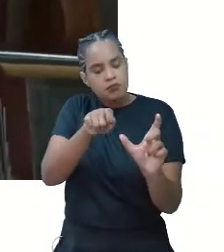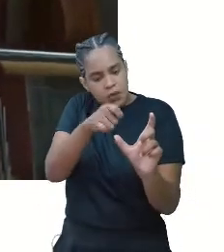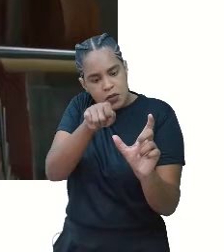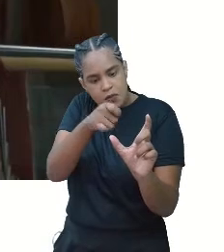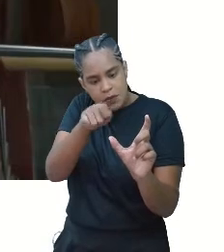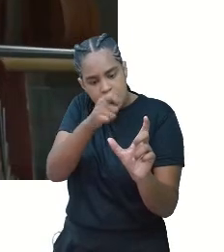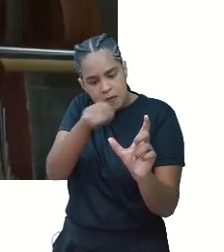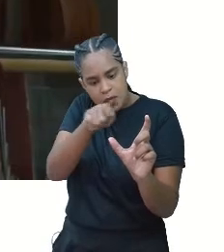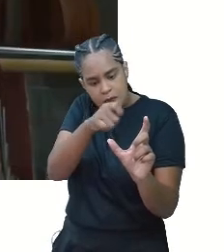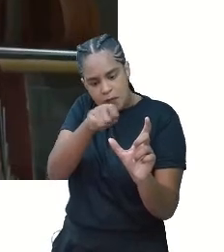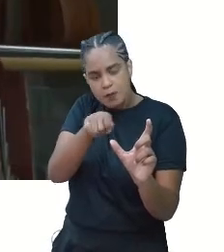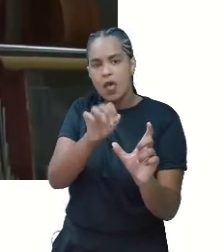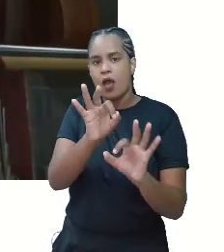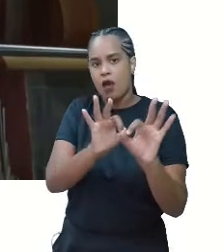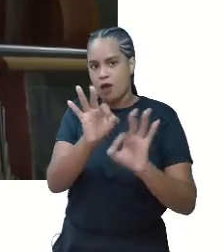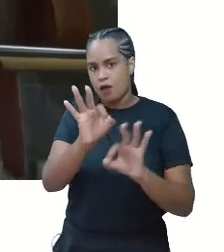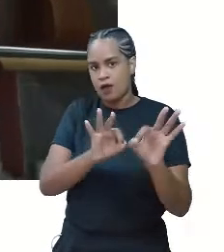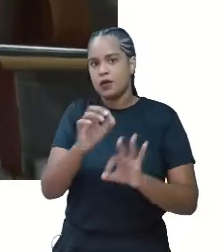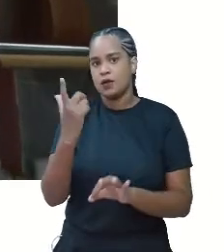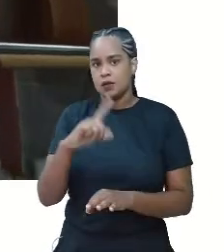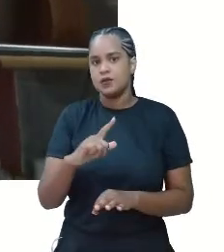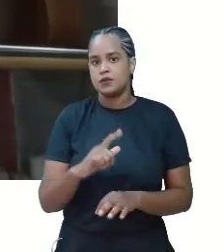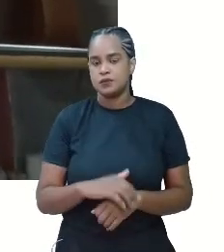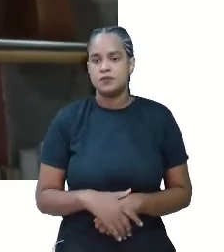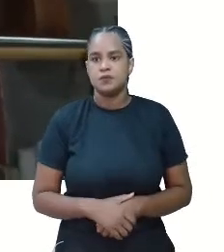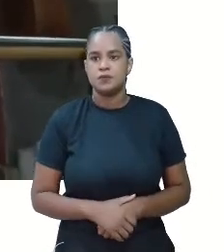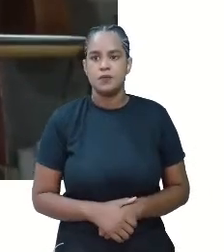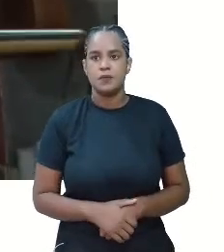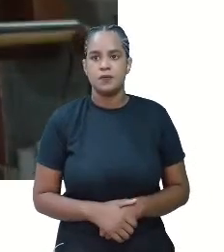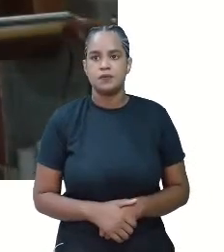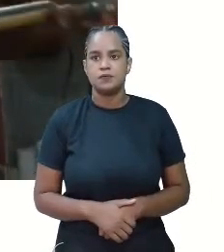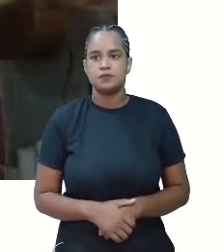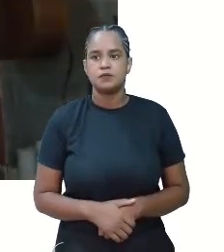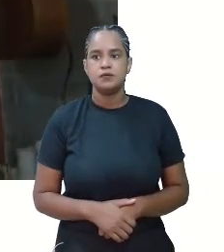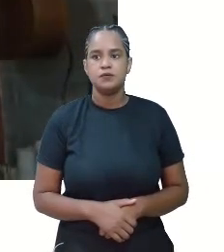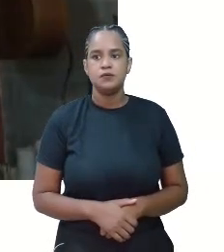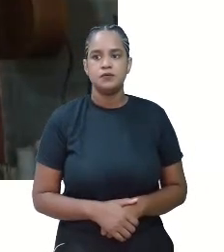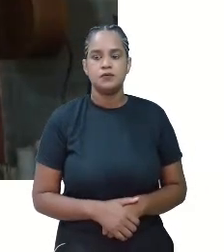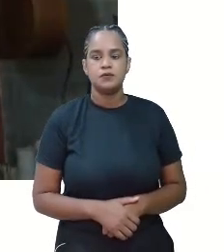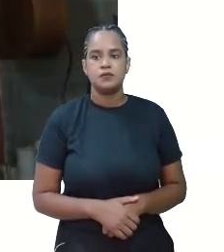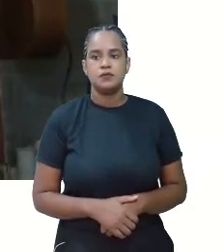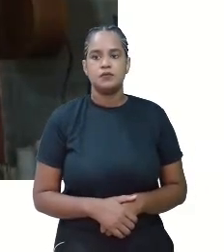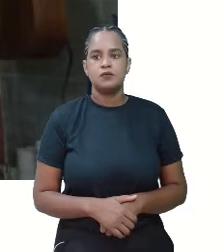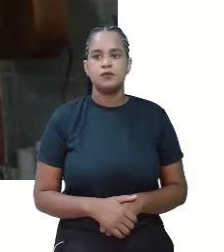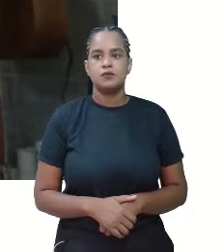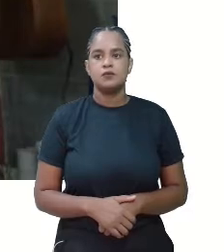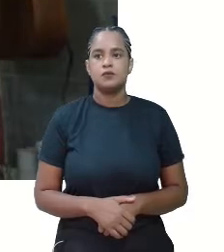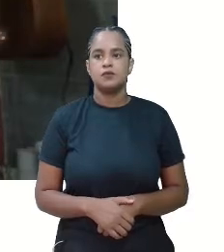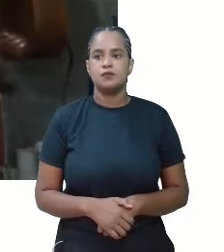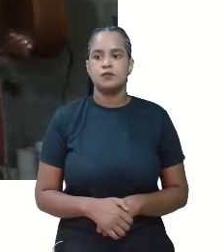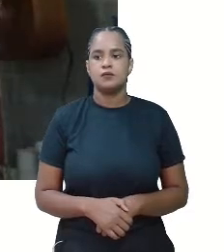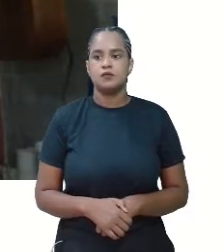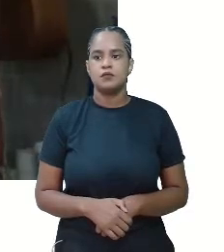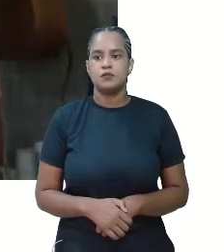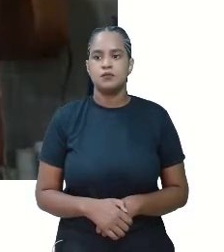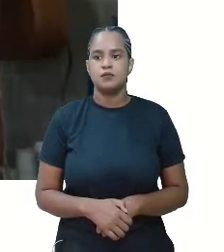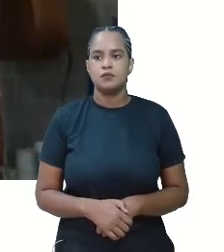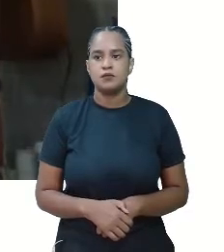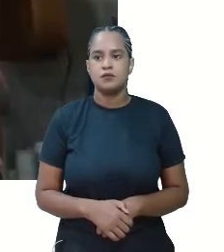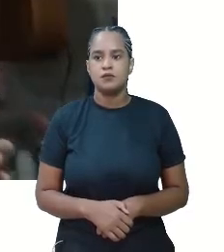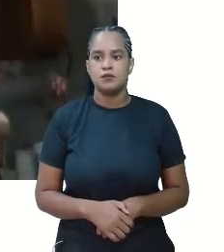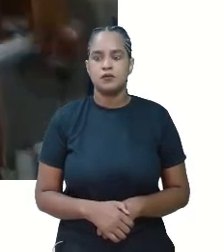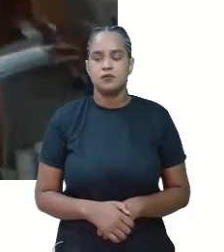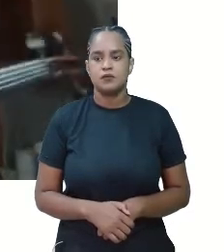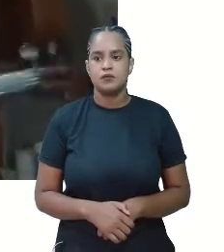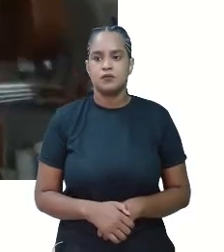o volume sonoro, a massa sonora, tá entendendo? Como queira. E em